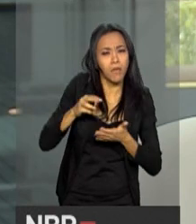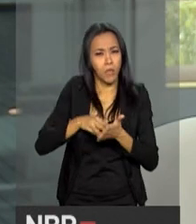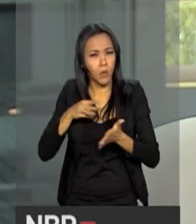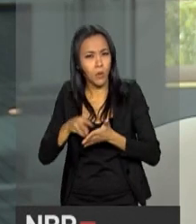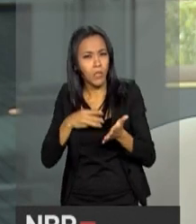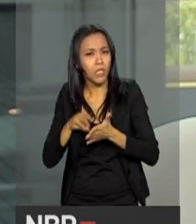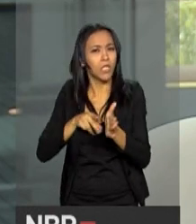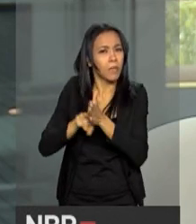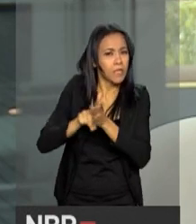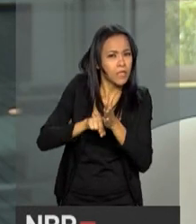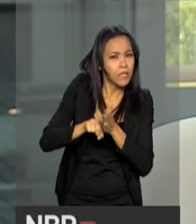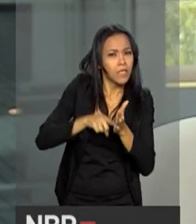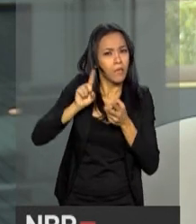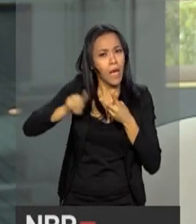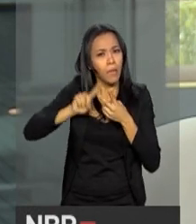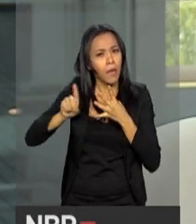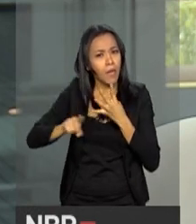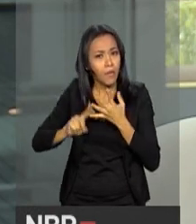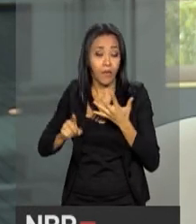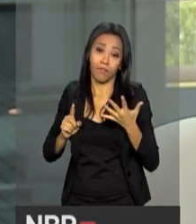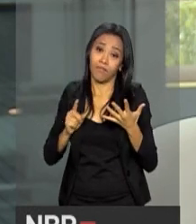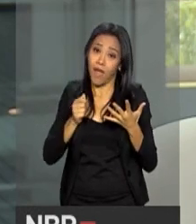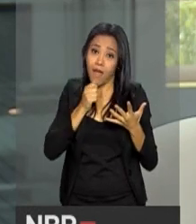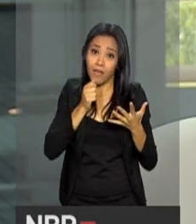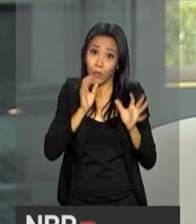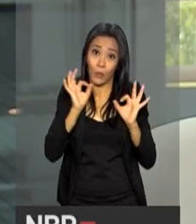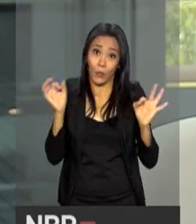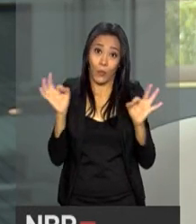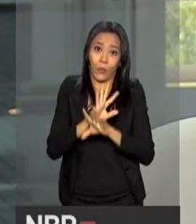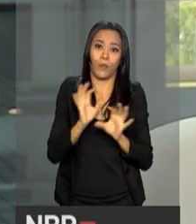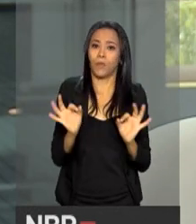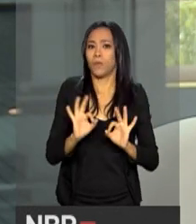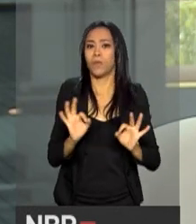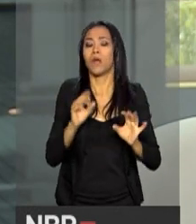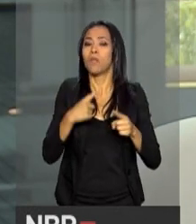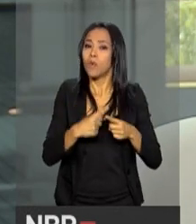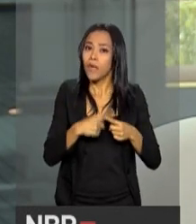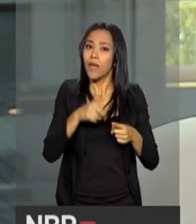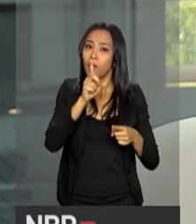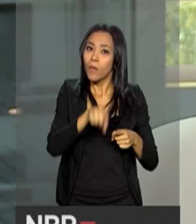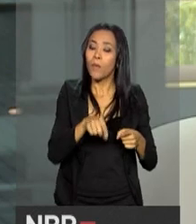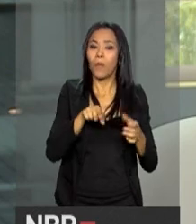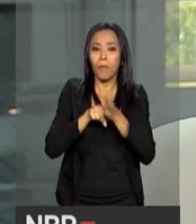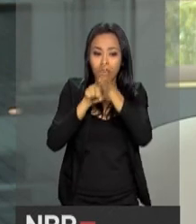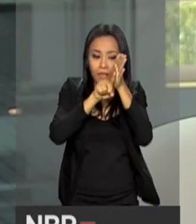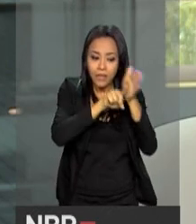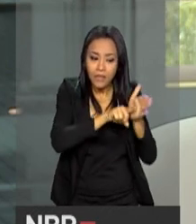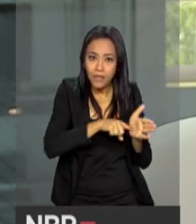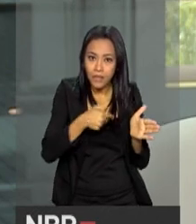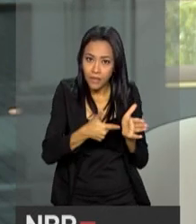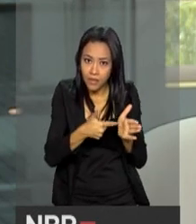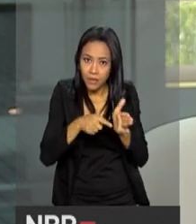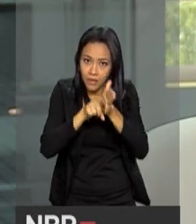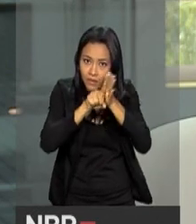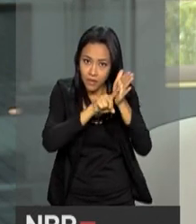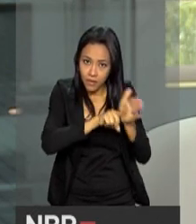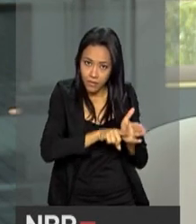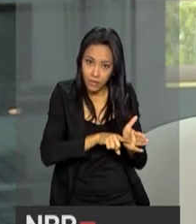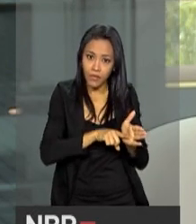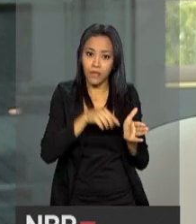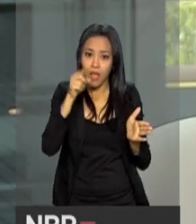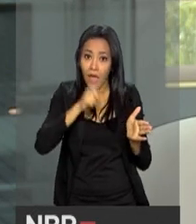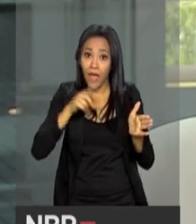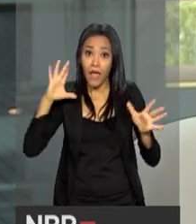é importante que se diga que o nosso senso ele é respaldado pelo programa nacional pelo programa internacional de 110